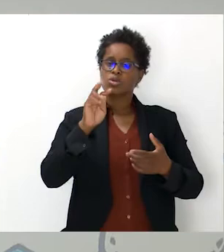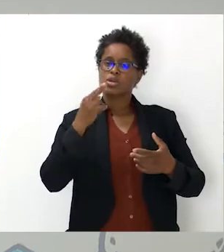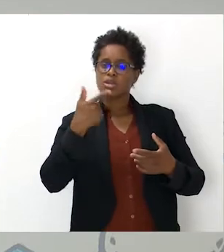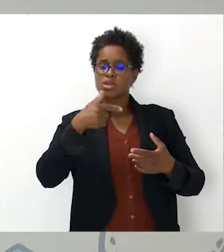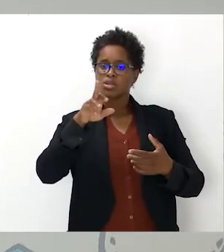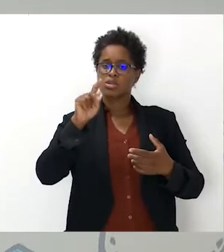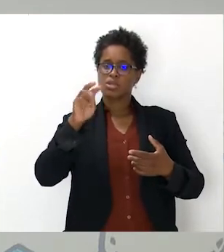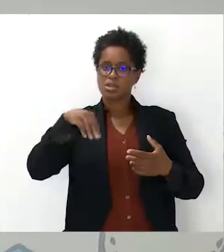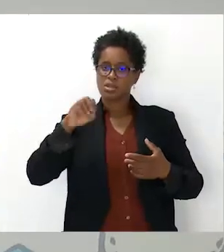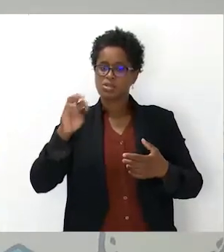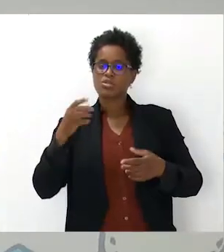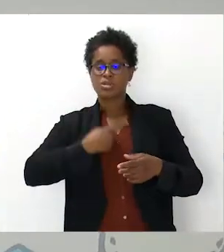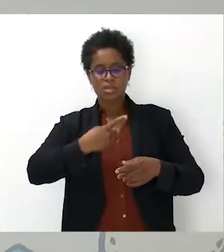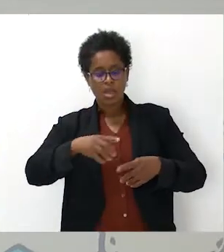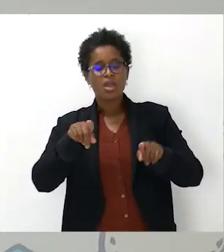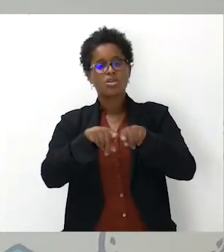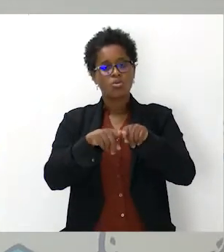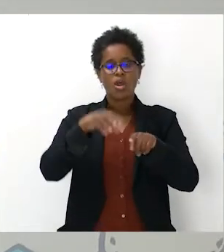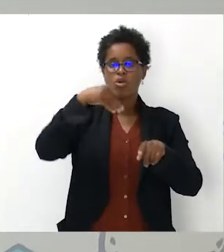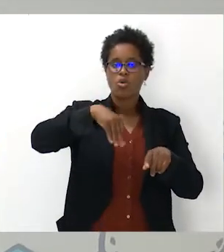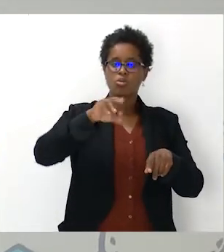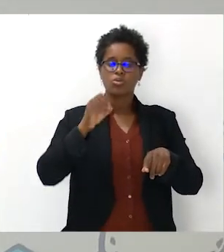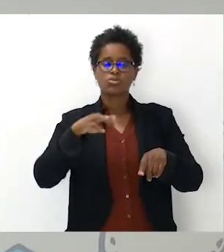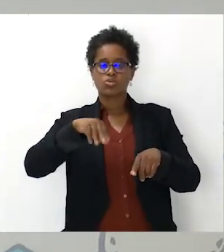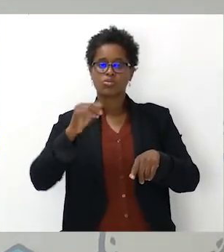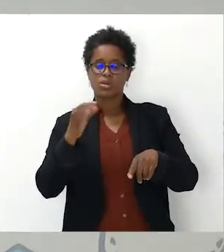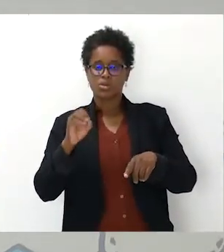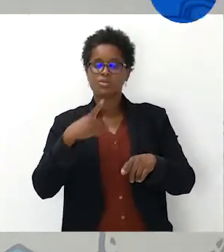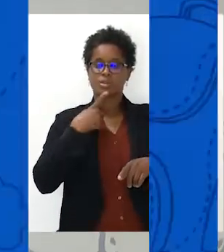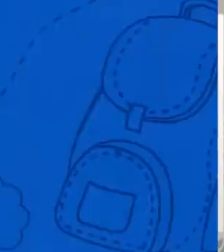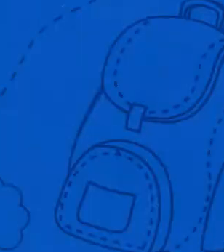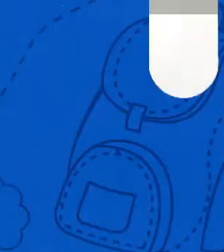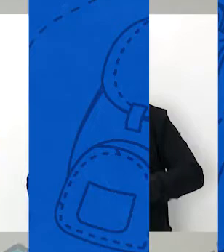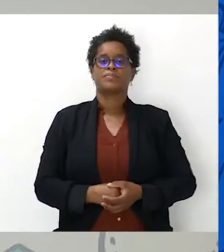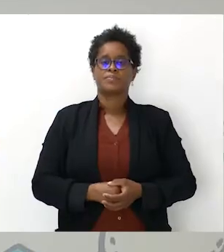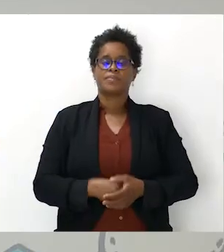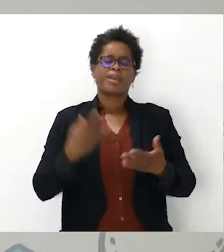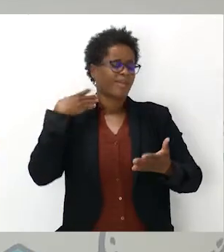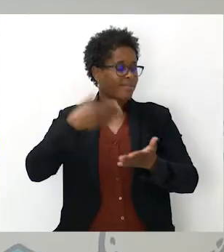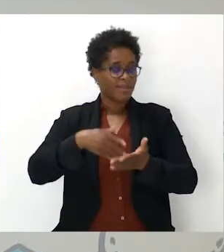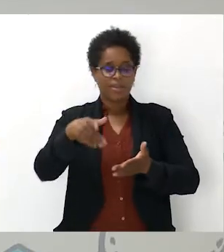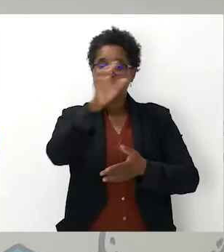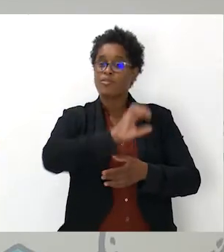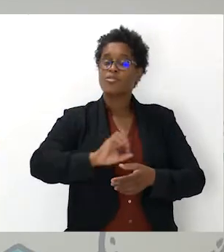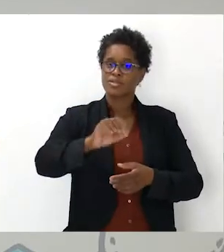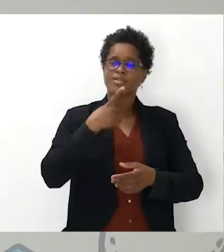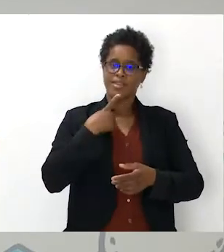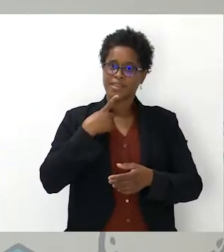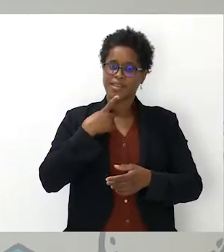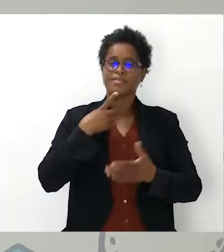extremos, será igual ao produto dos meios. Entendidos? Até aqui vocês estão a